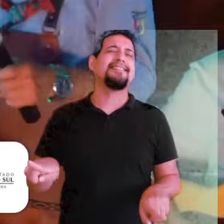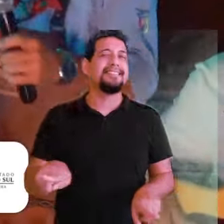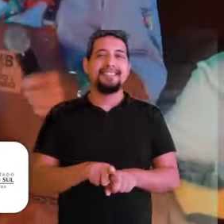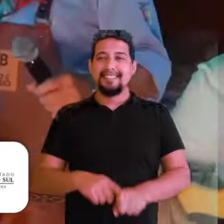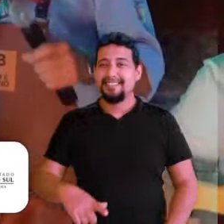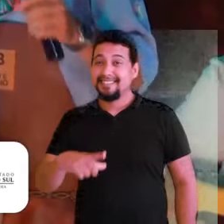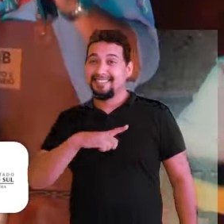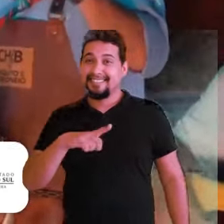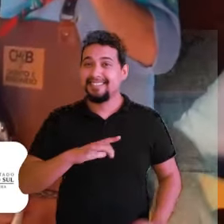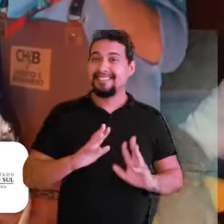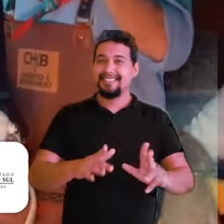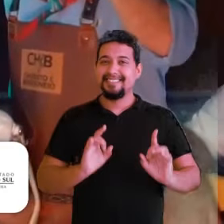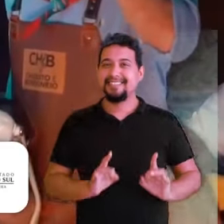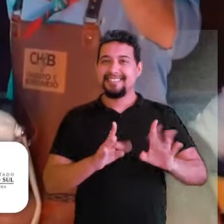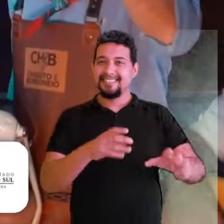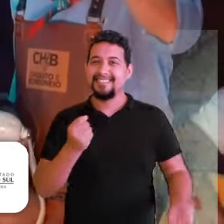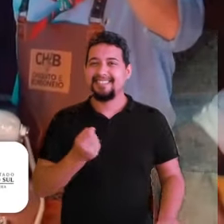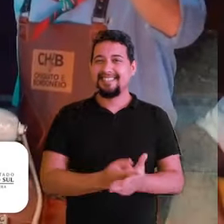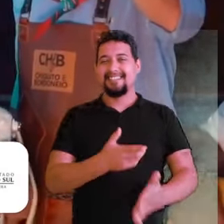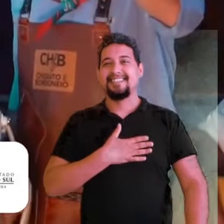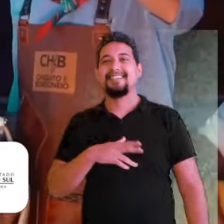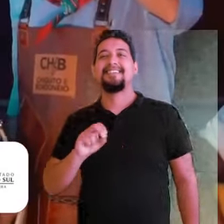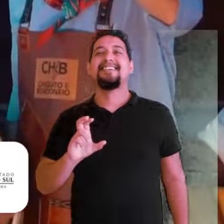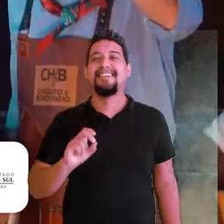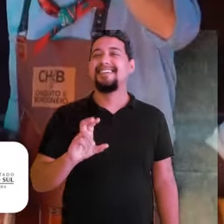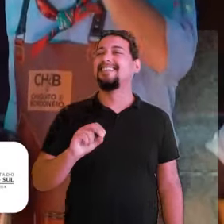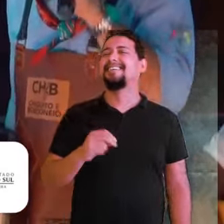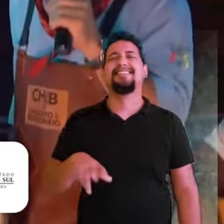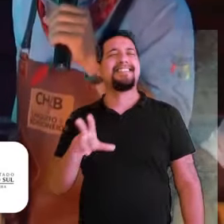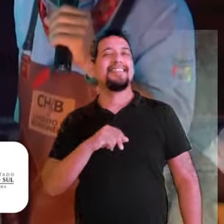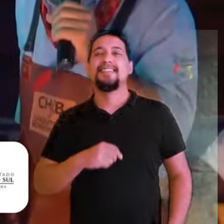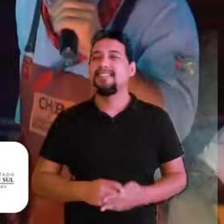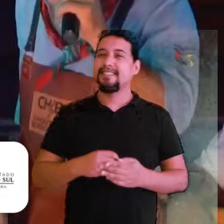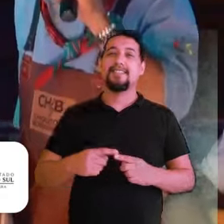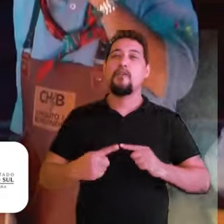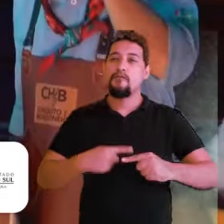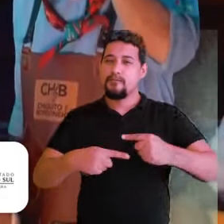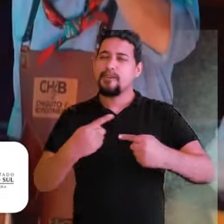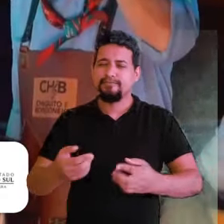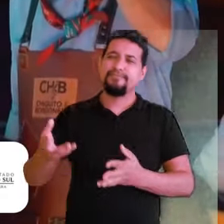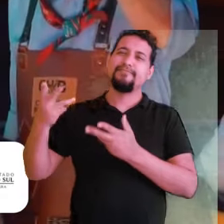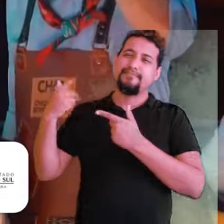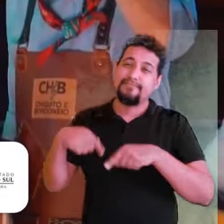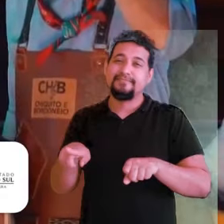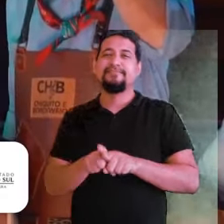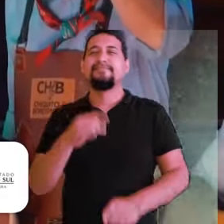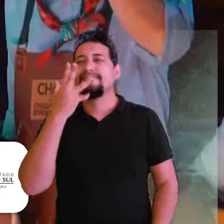ser que ternura que me dá. Ir lá na venda pra ser compra pro meu vô, foi a relíquia do meu tempo de